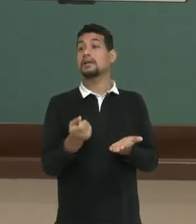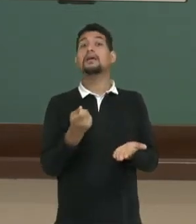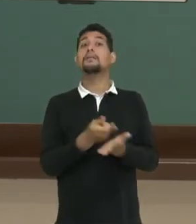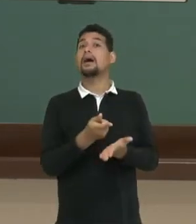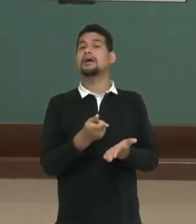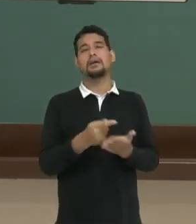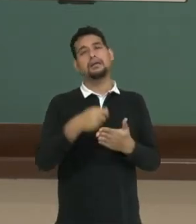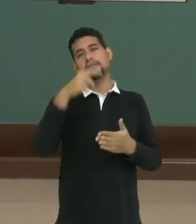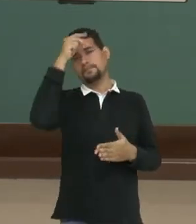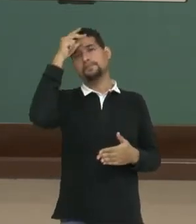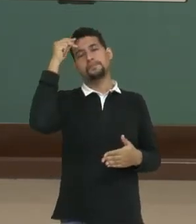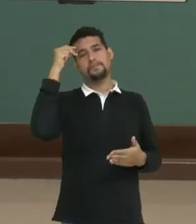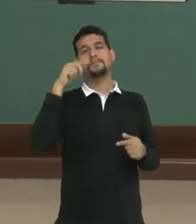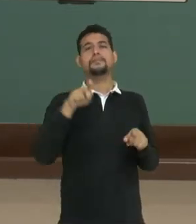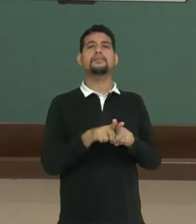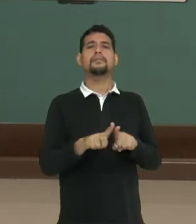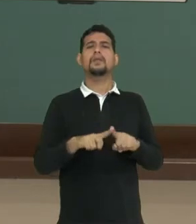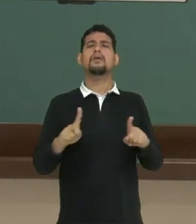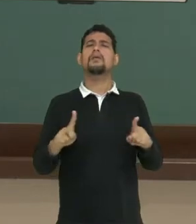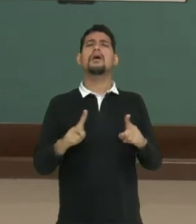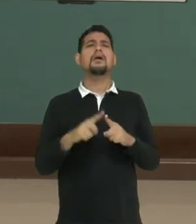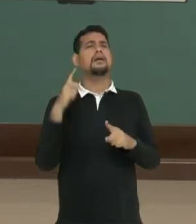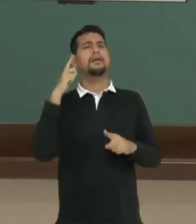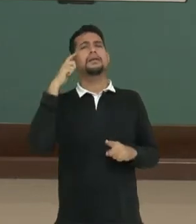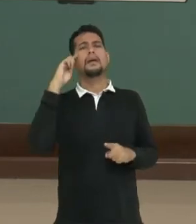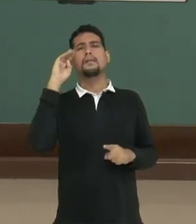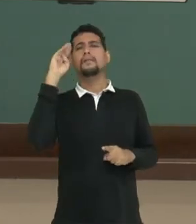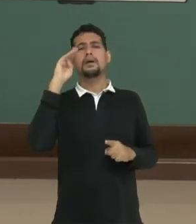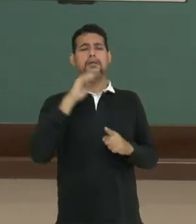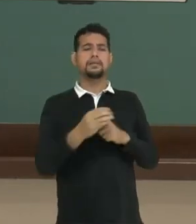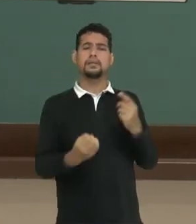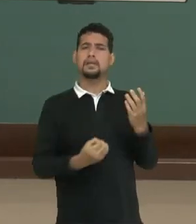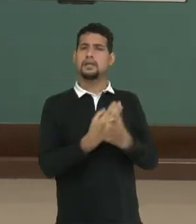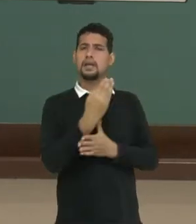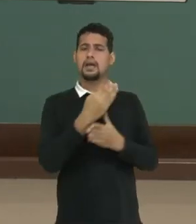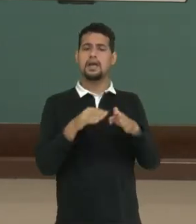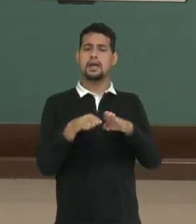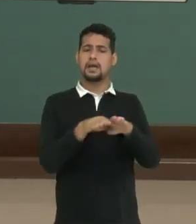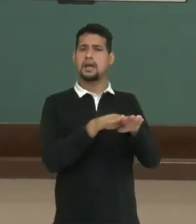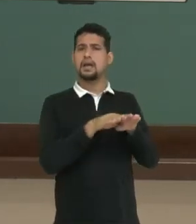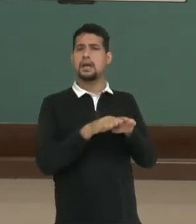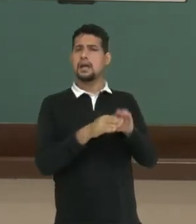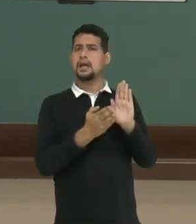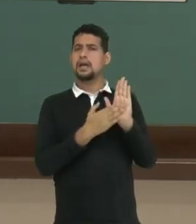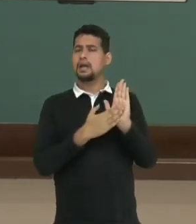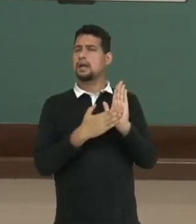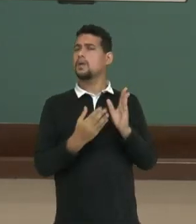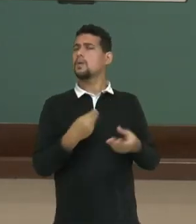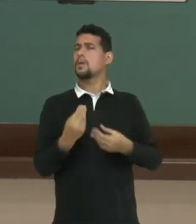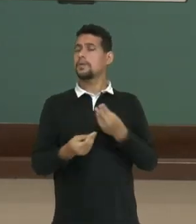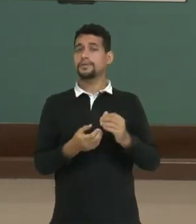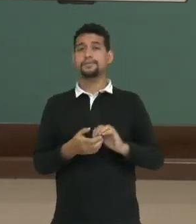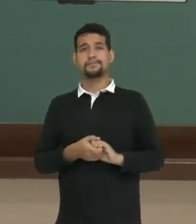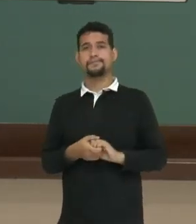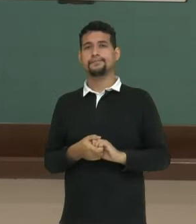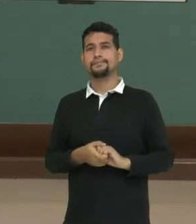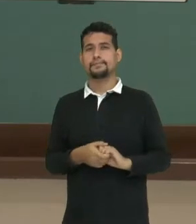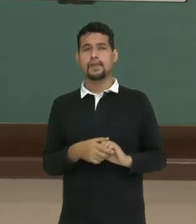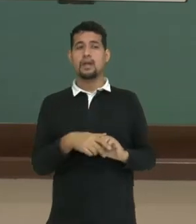a Prefeitura de Joinville. Qual a intencionalidade de elaborar e de patrocinar esse tipo de campanha publicitária? Visa